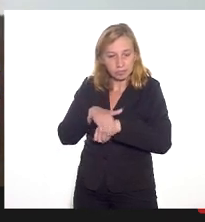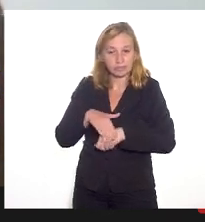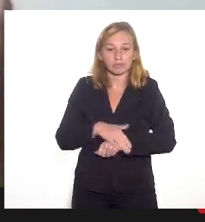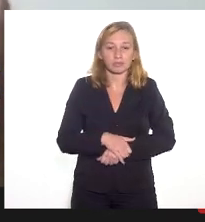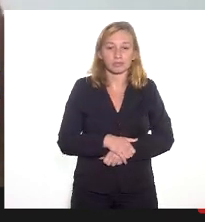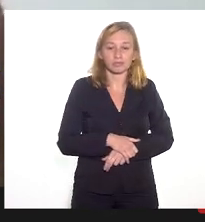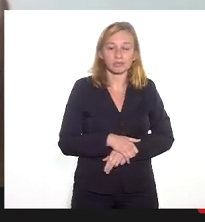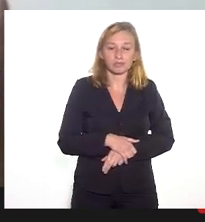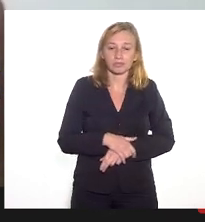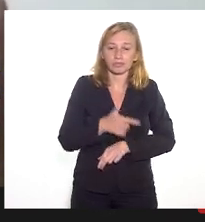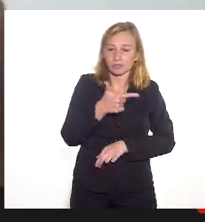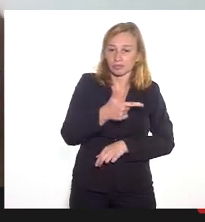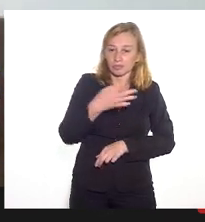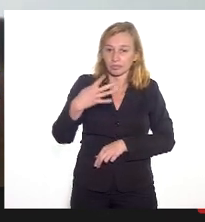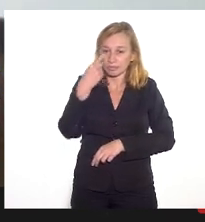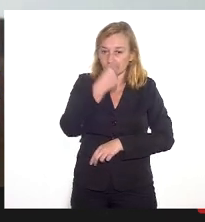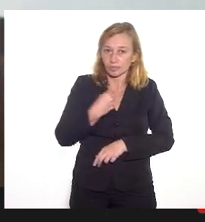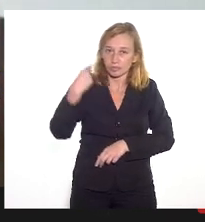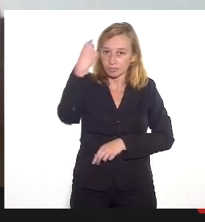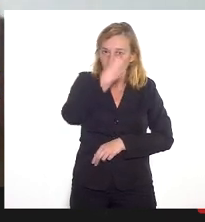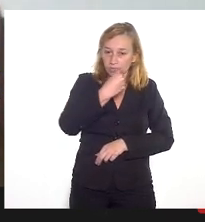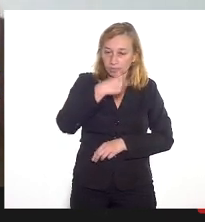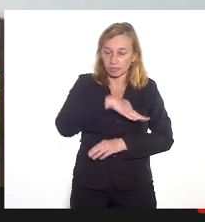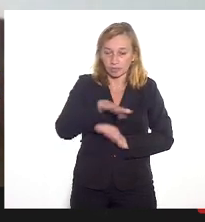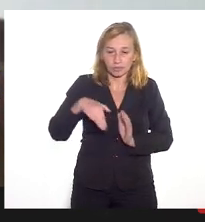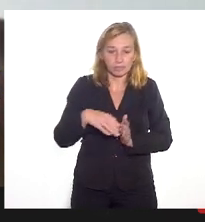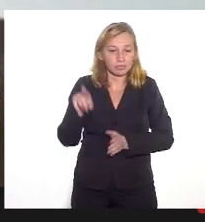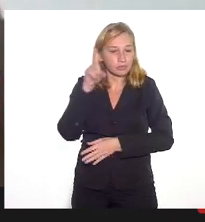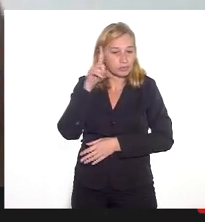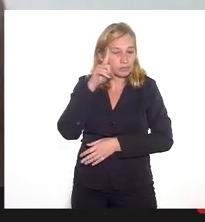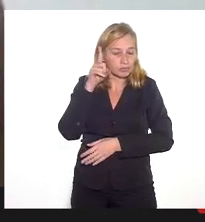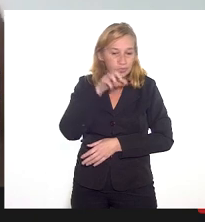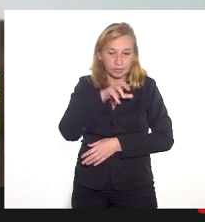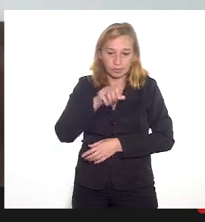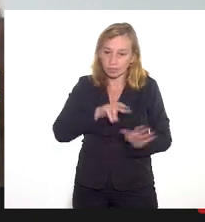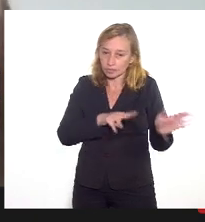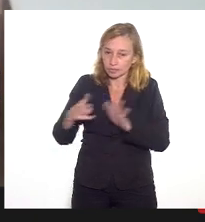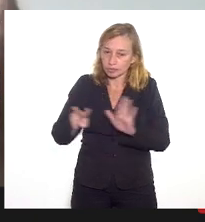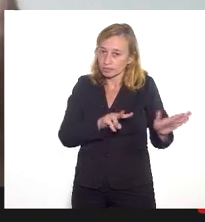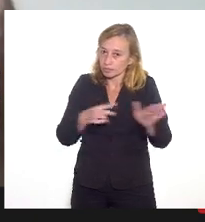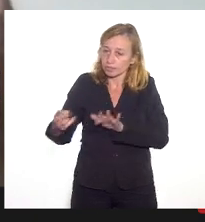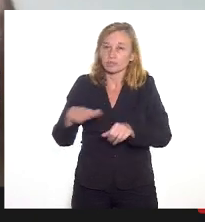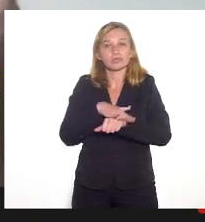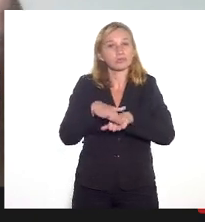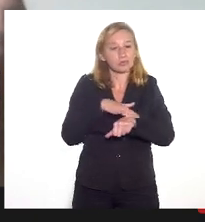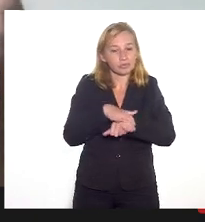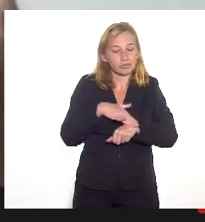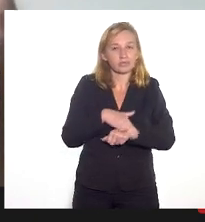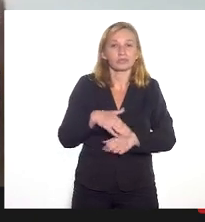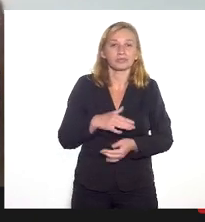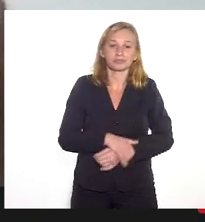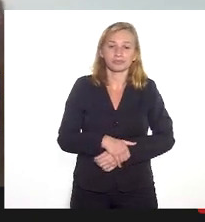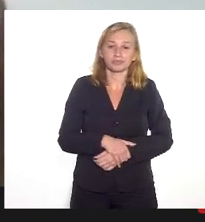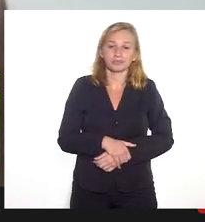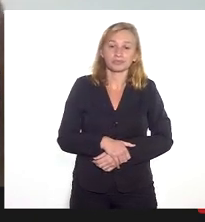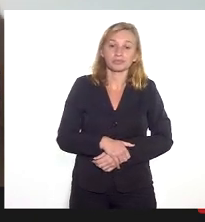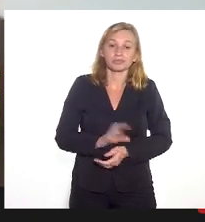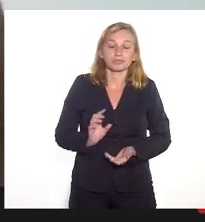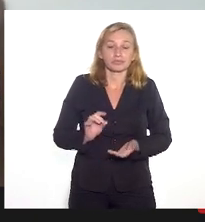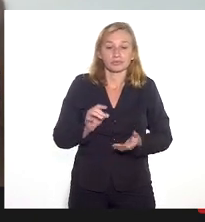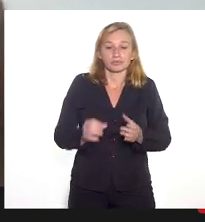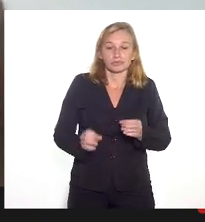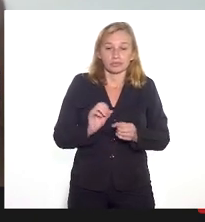24 horas, todos os dias da semana, conversa, Então, assim, fazer o Brasil real, e